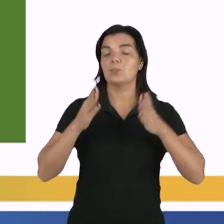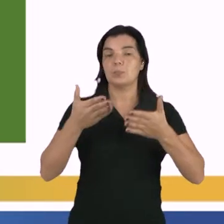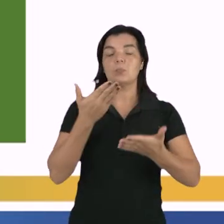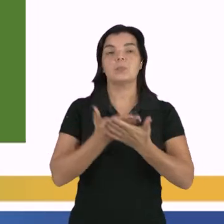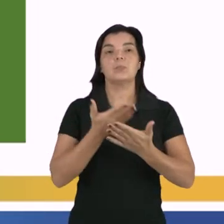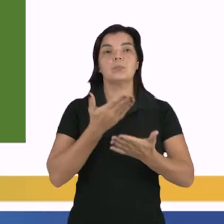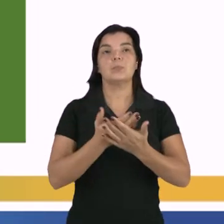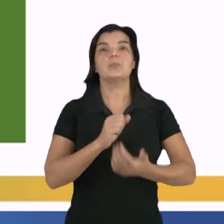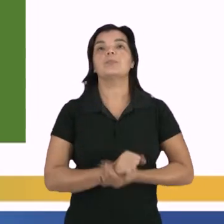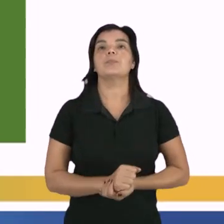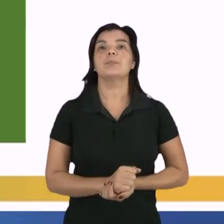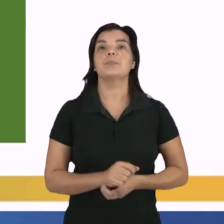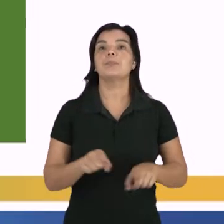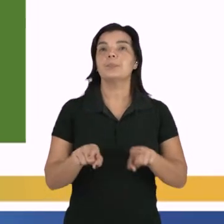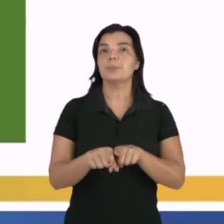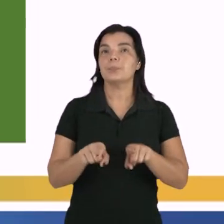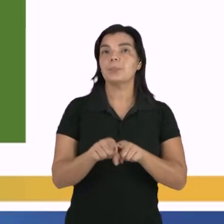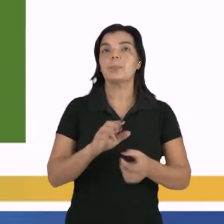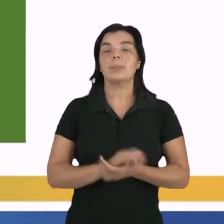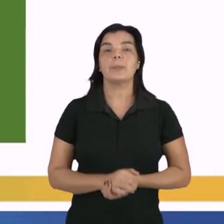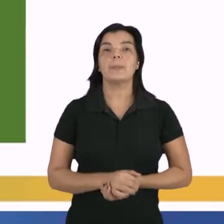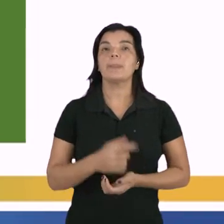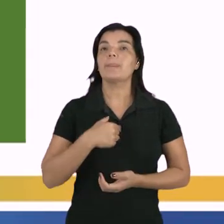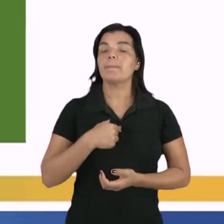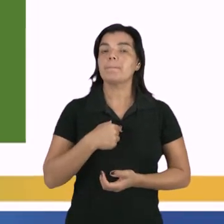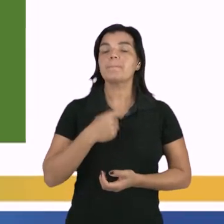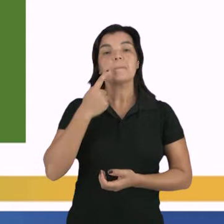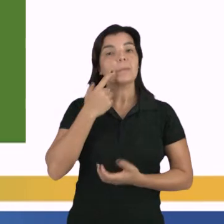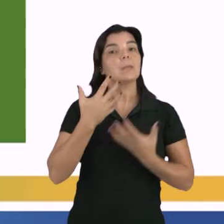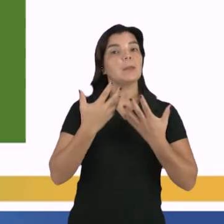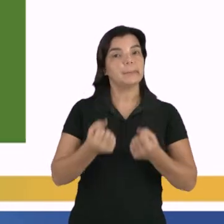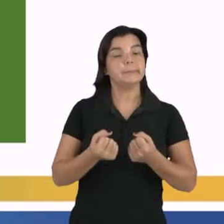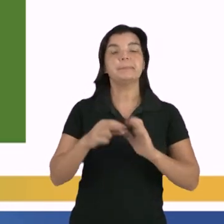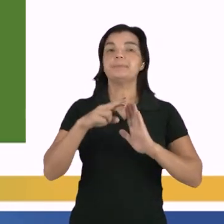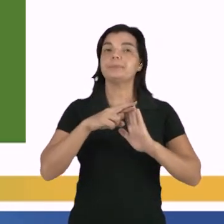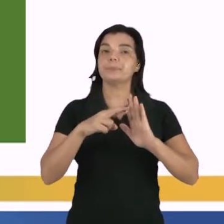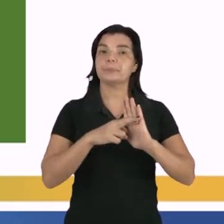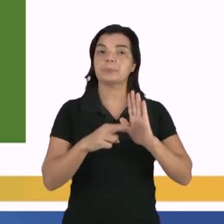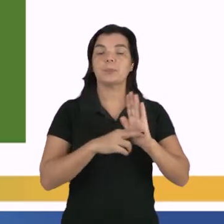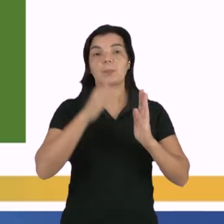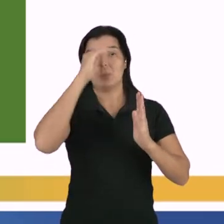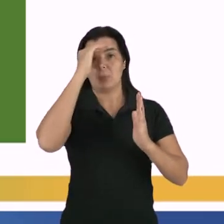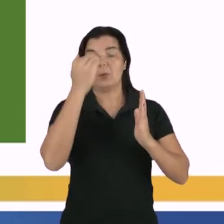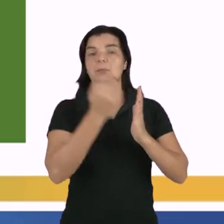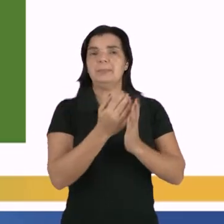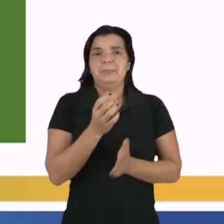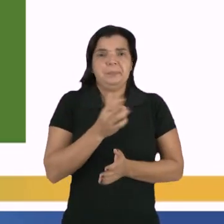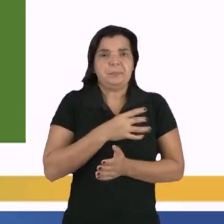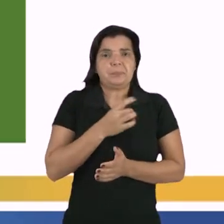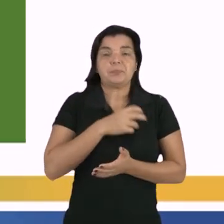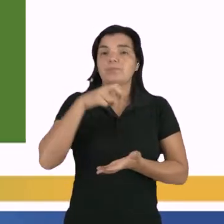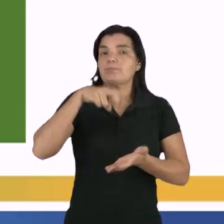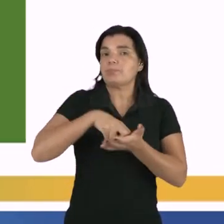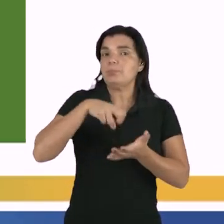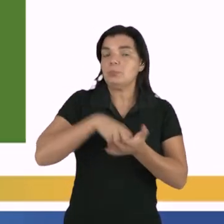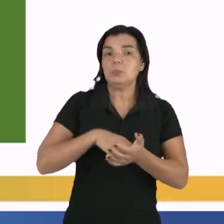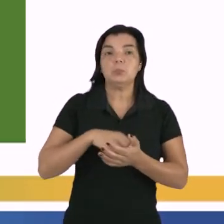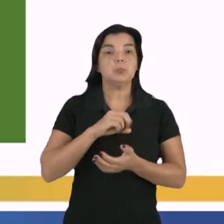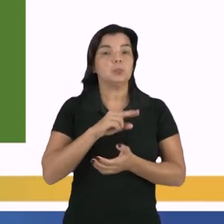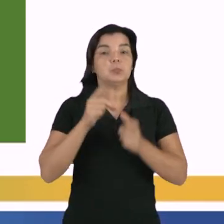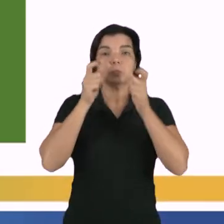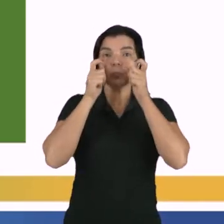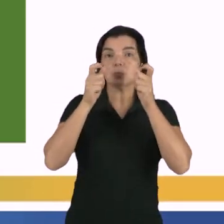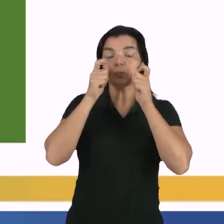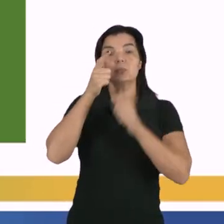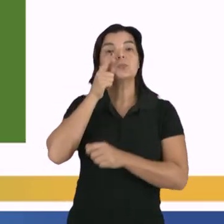da nossa aula. Então, a ação conforme o dever é se conformar com a regra, obedecer por medo da punição, com interesse